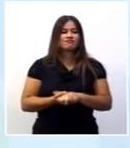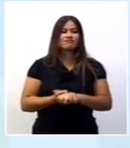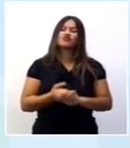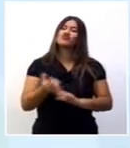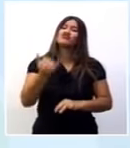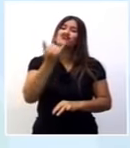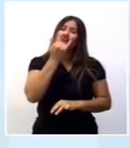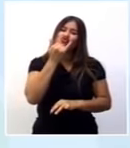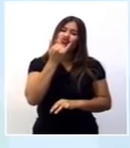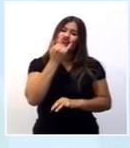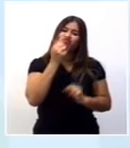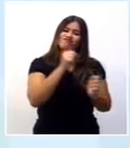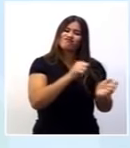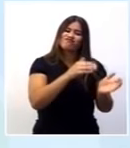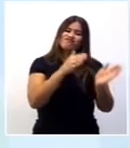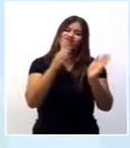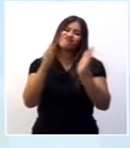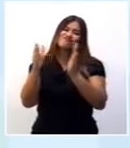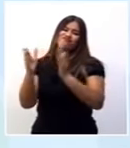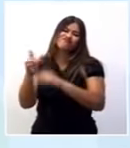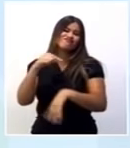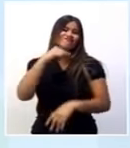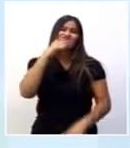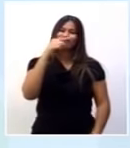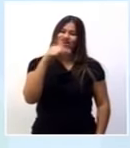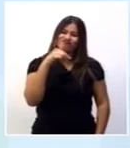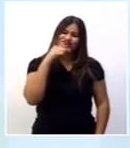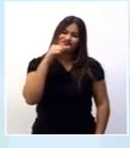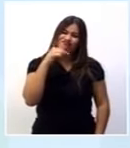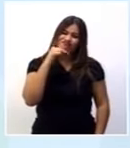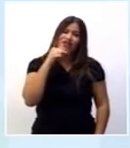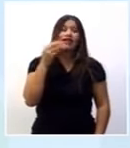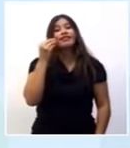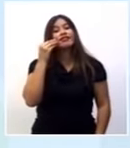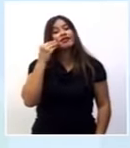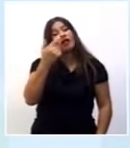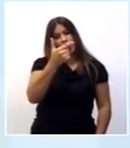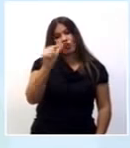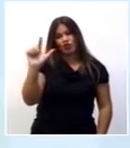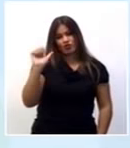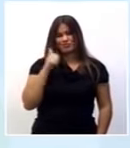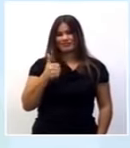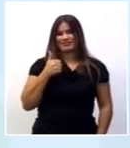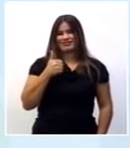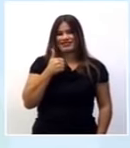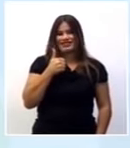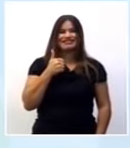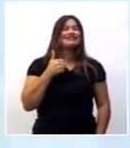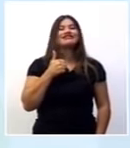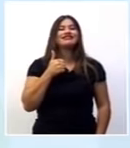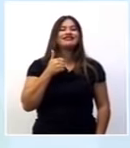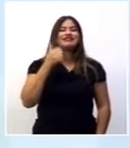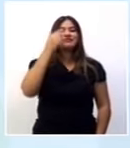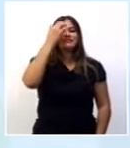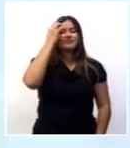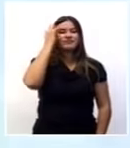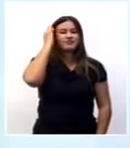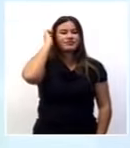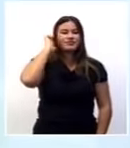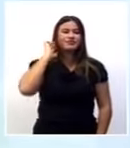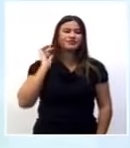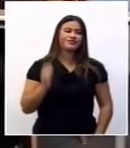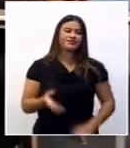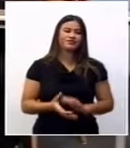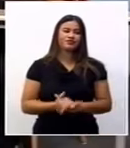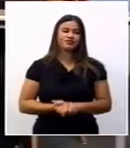o vídeo com vocês agora. A gente deixa para uma próxima aula, ok? O